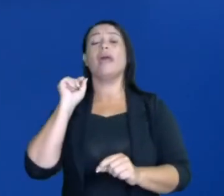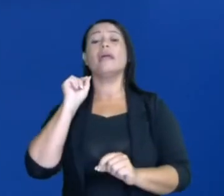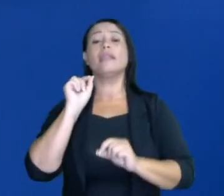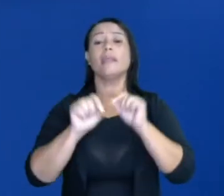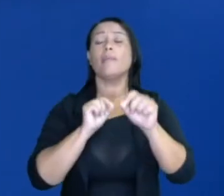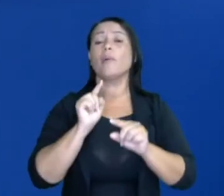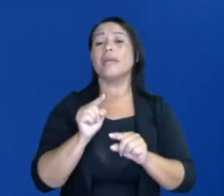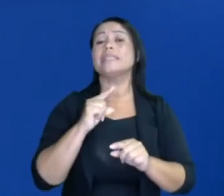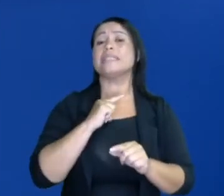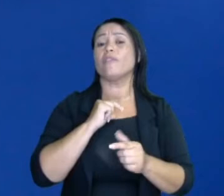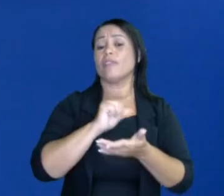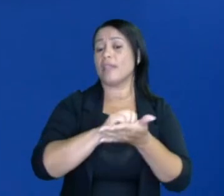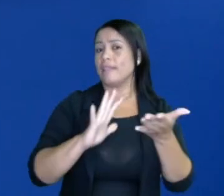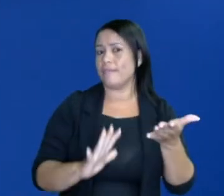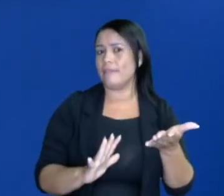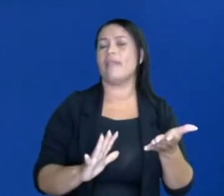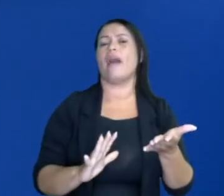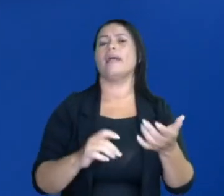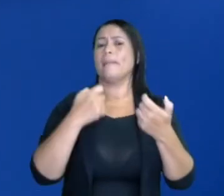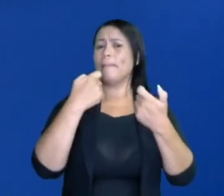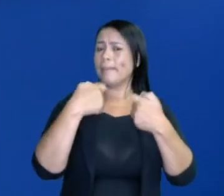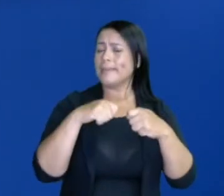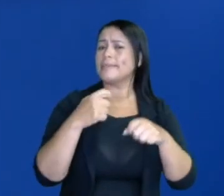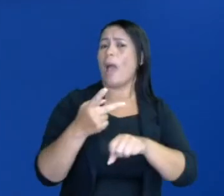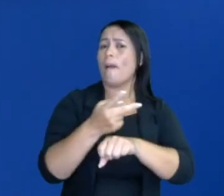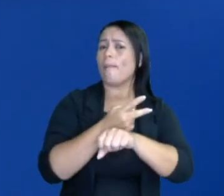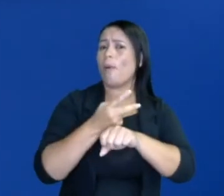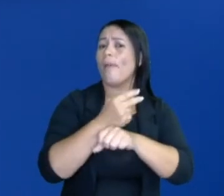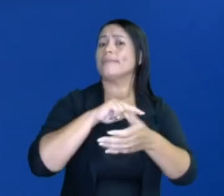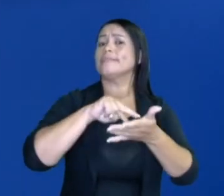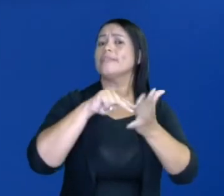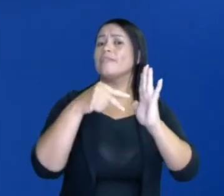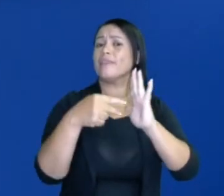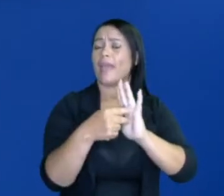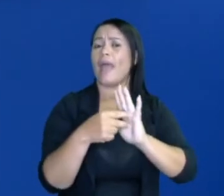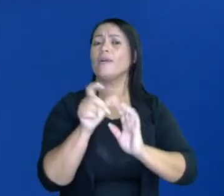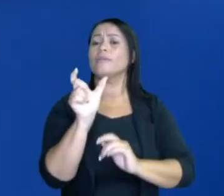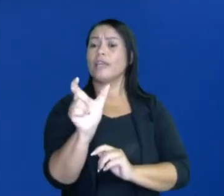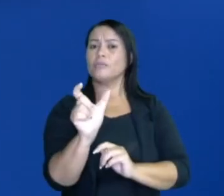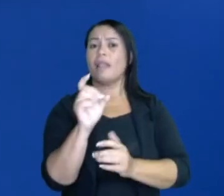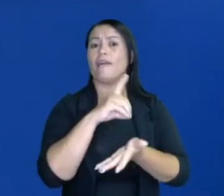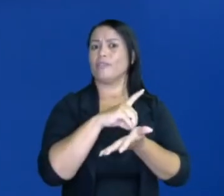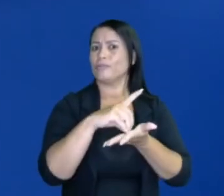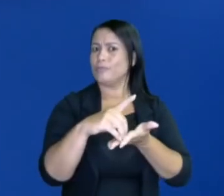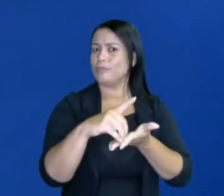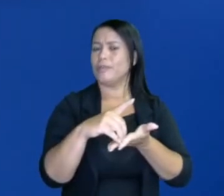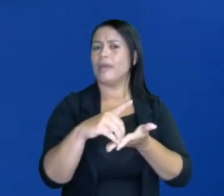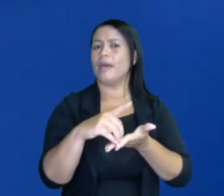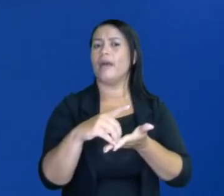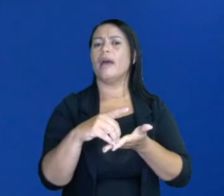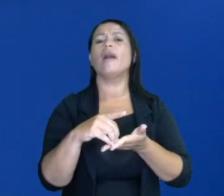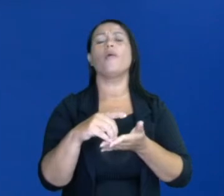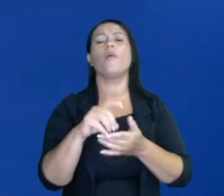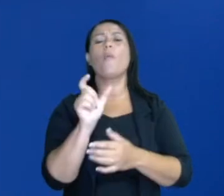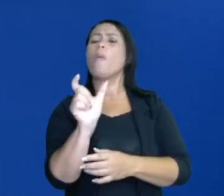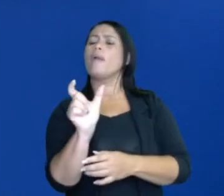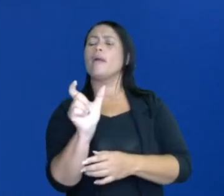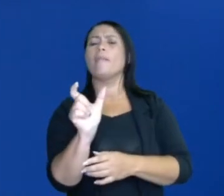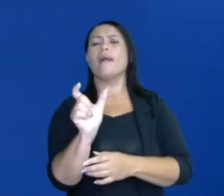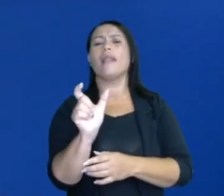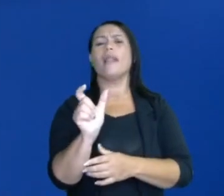que se você for fazer uma atividade e precisar procurar o significado das palavras no dicionário, quando a